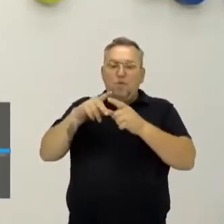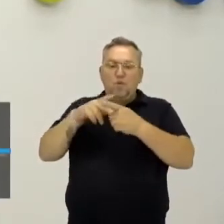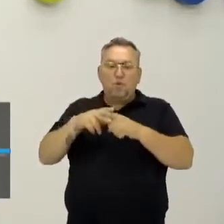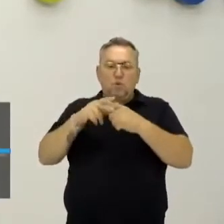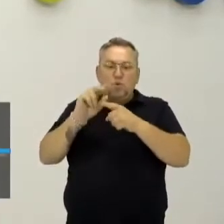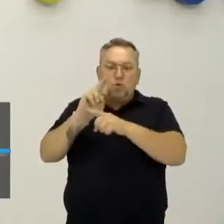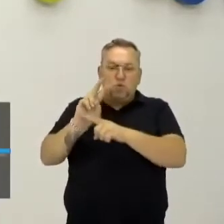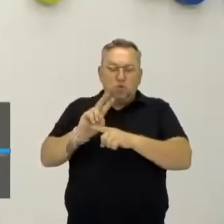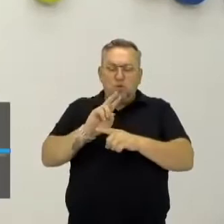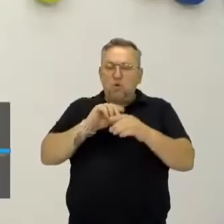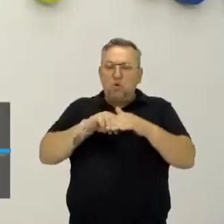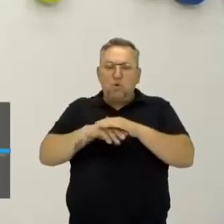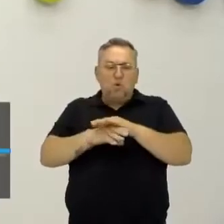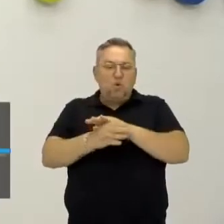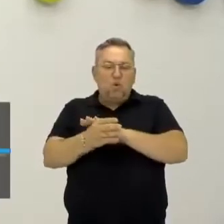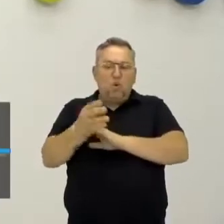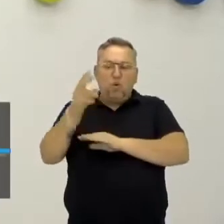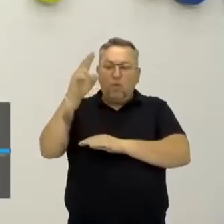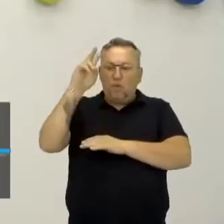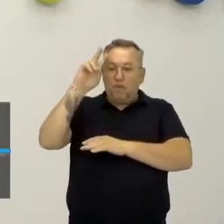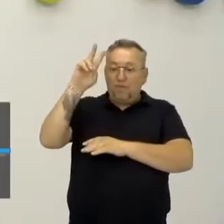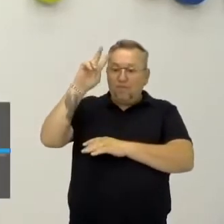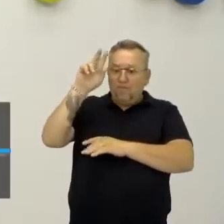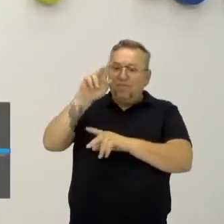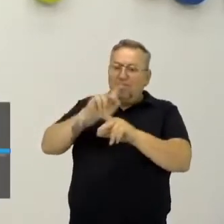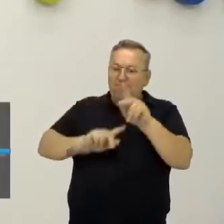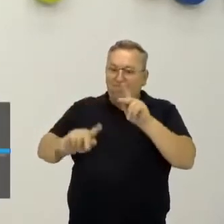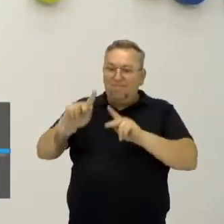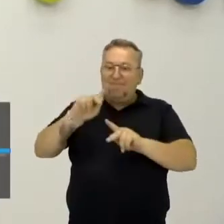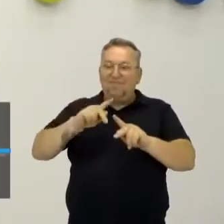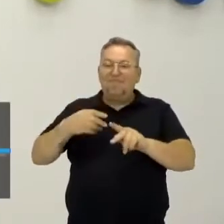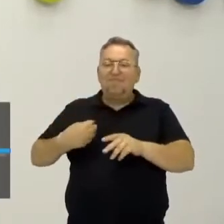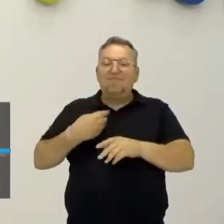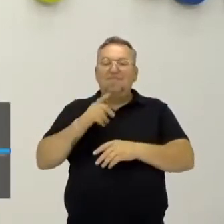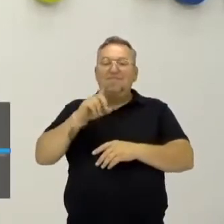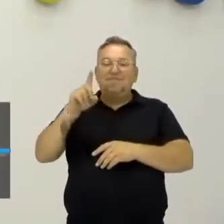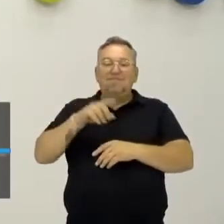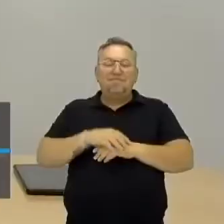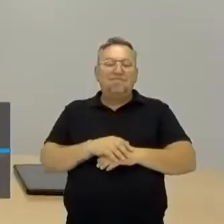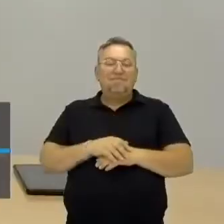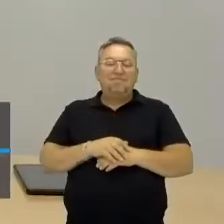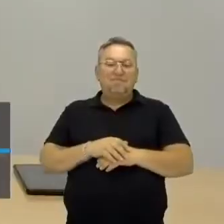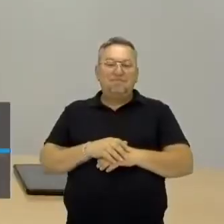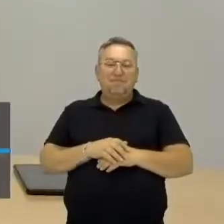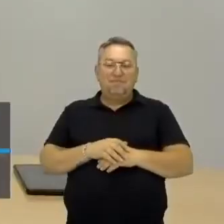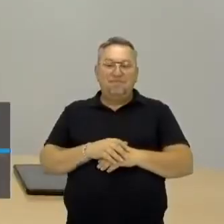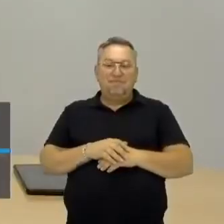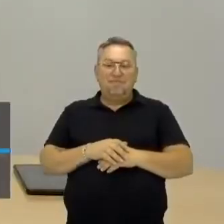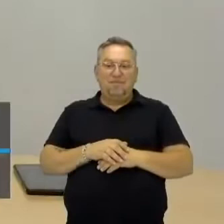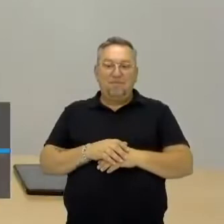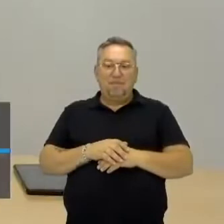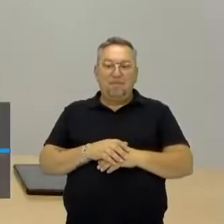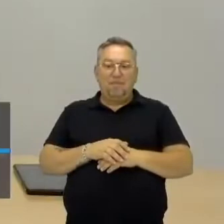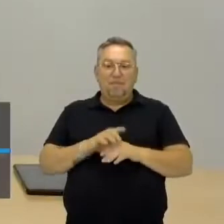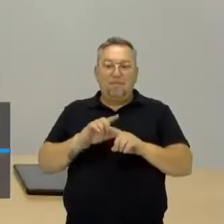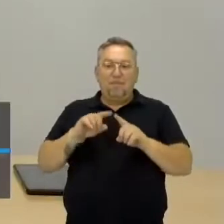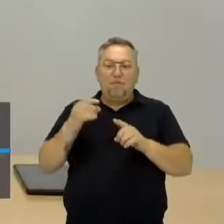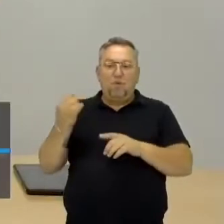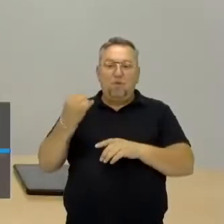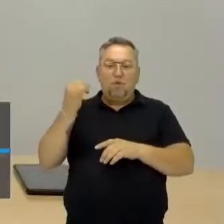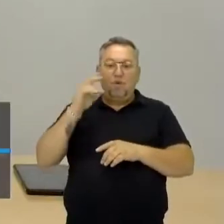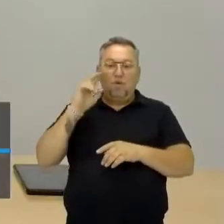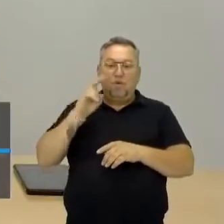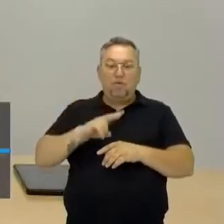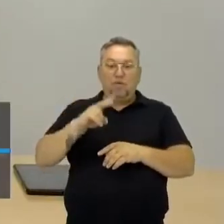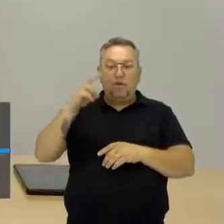das tradições, das histórias deste povo que morou ali em Palmares. Incrível, Sim, né? É importante realmente resgatar essas